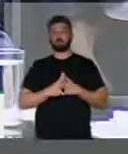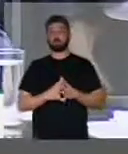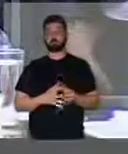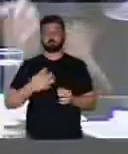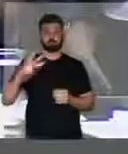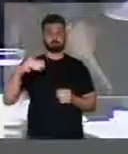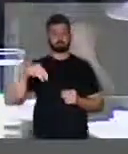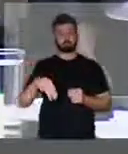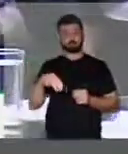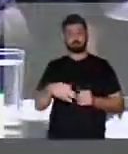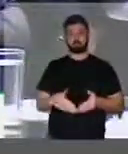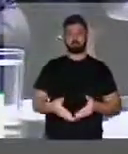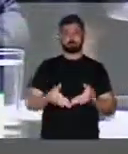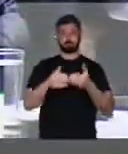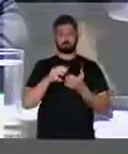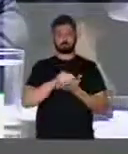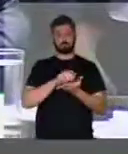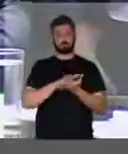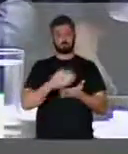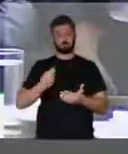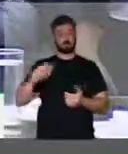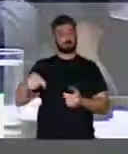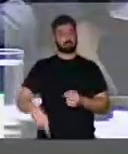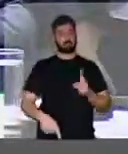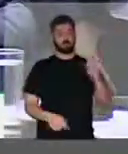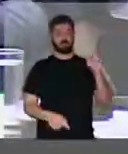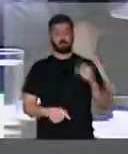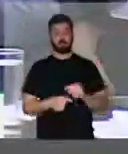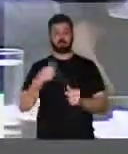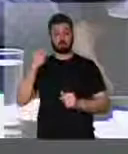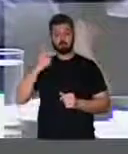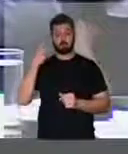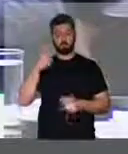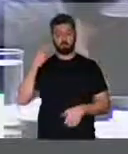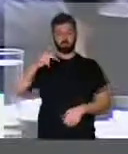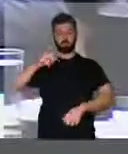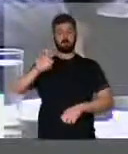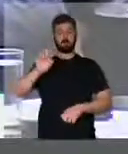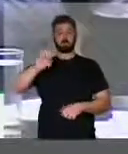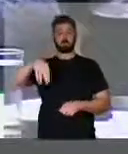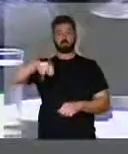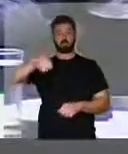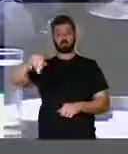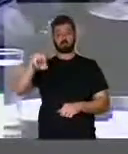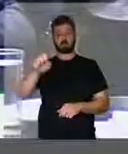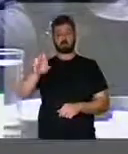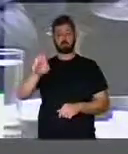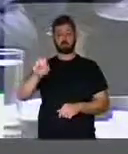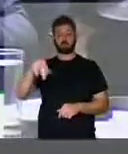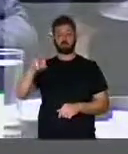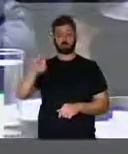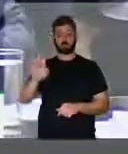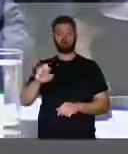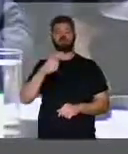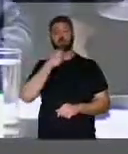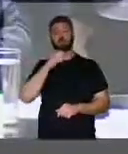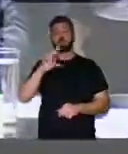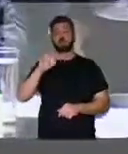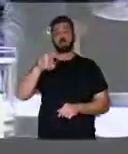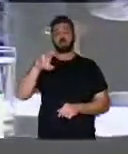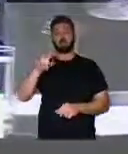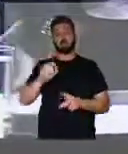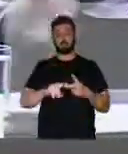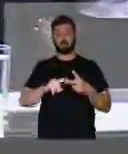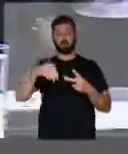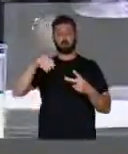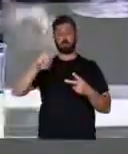Três minutos. Eu gostaria de registrar a presença aqui dos vereadores de Bom Jesus do Norte, o Camilo, Zé Manuel e